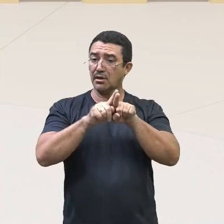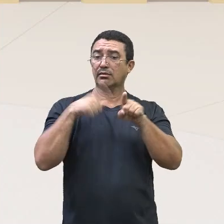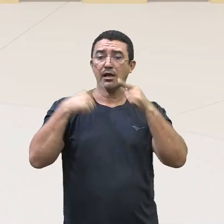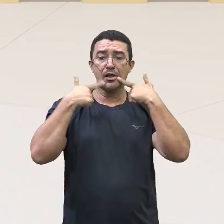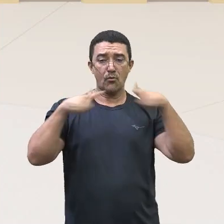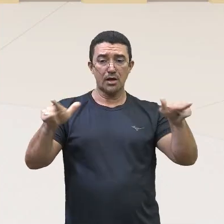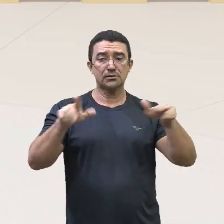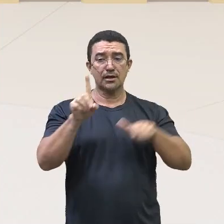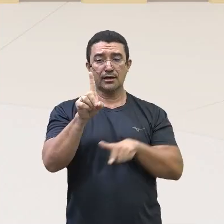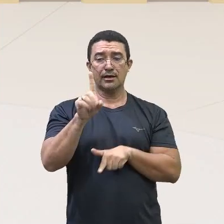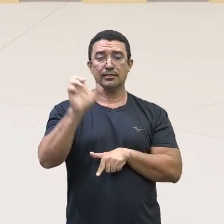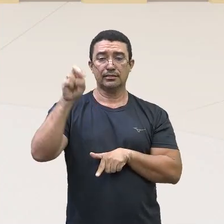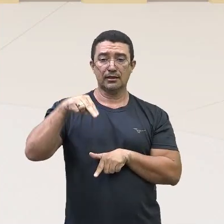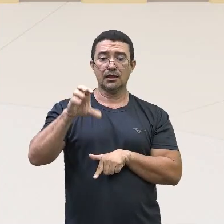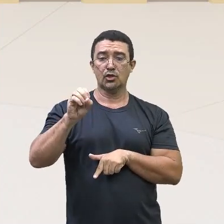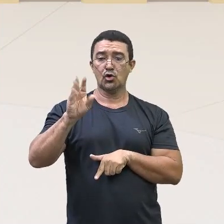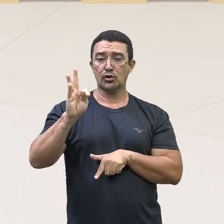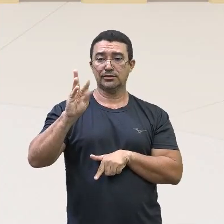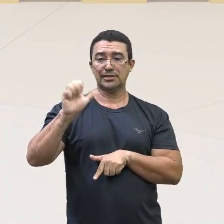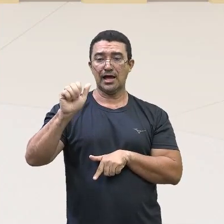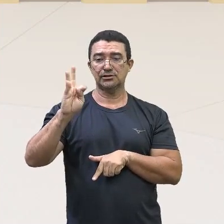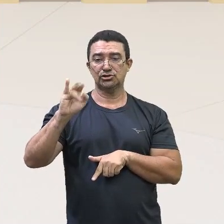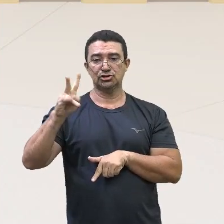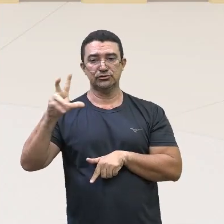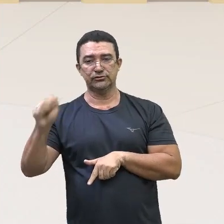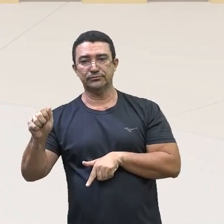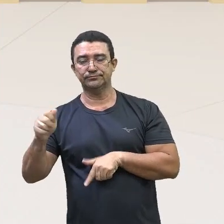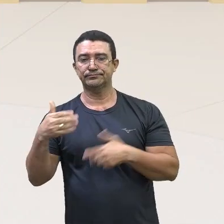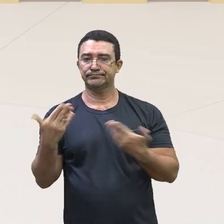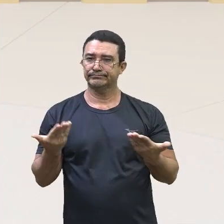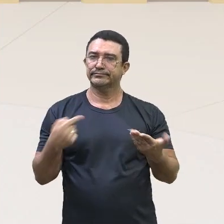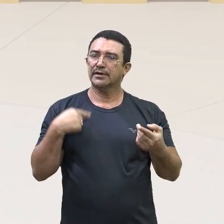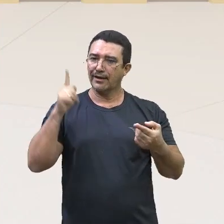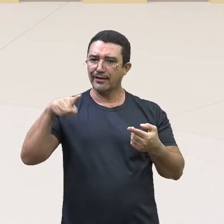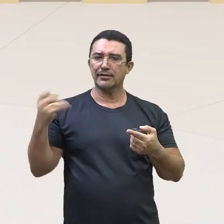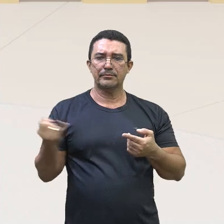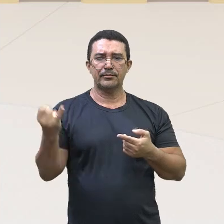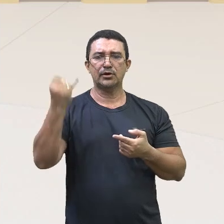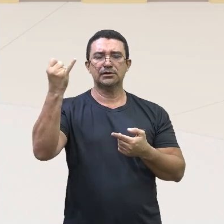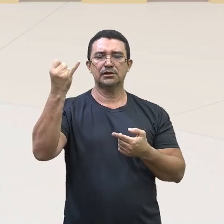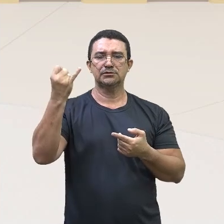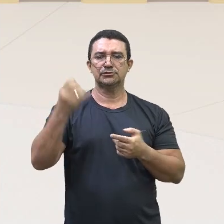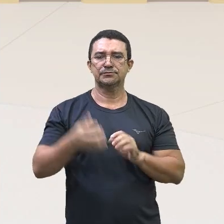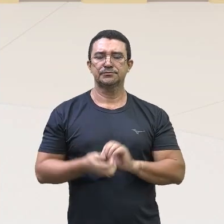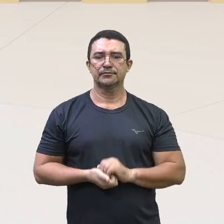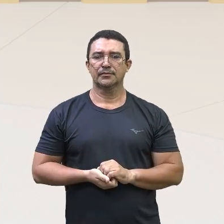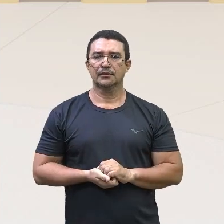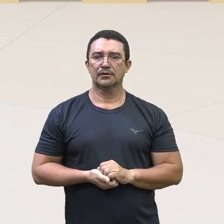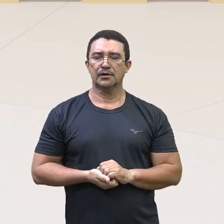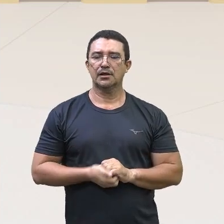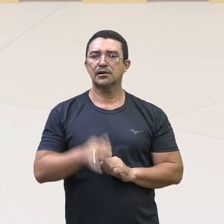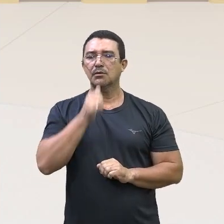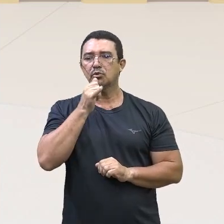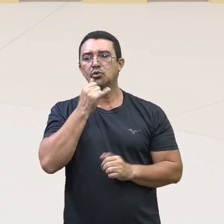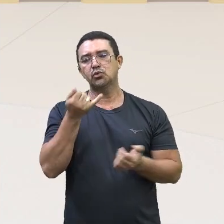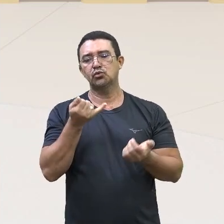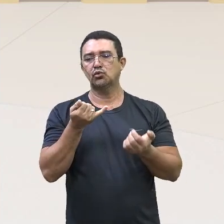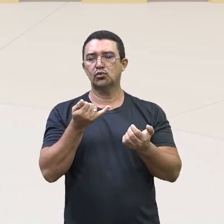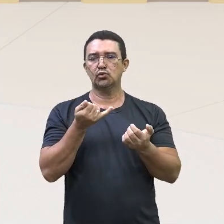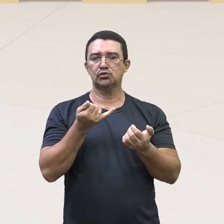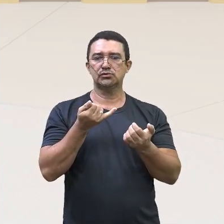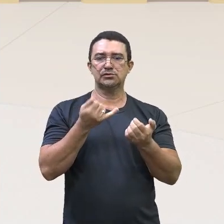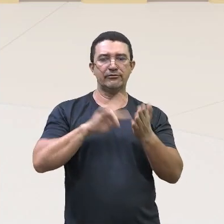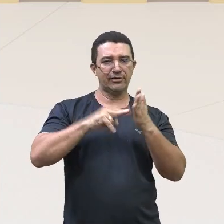significado real, é importante. Então, ali eles fazem essa ligação entre as linguagens, tanto no sentido real quanto no